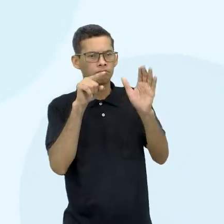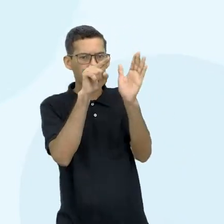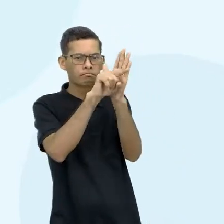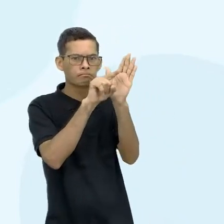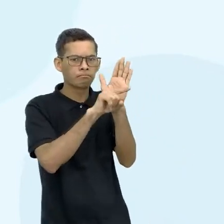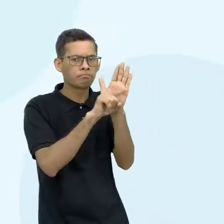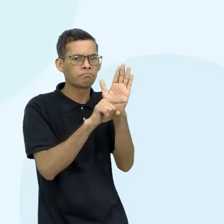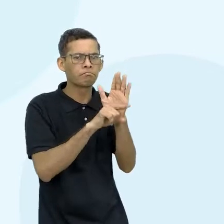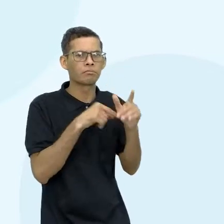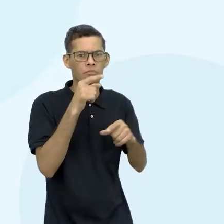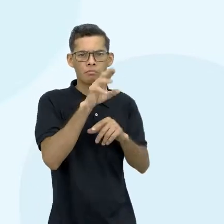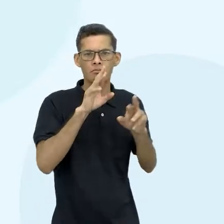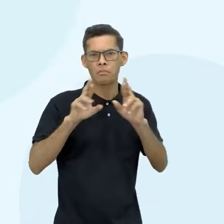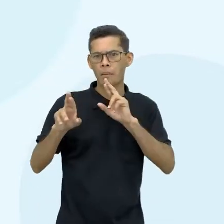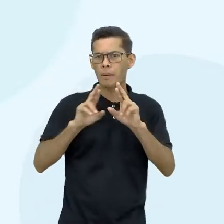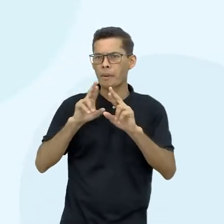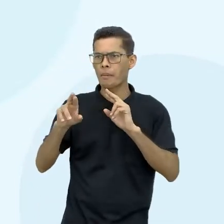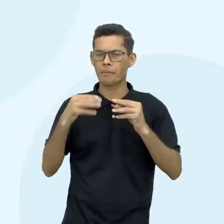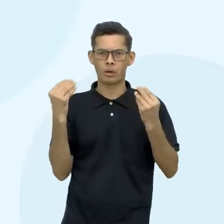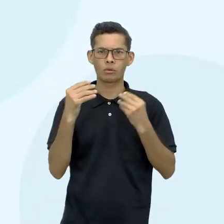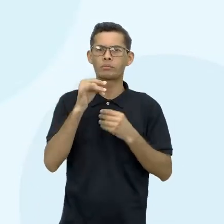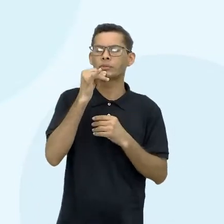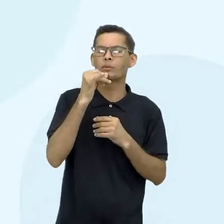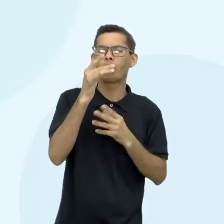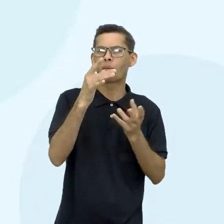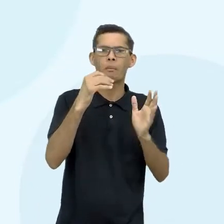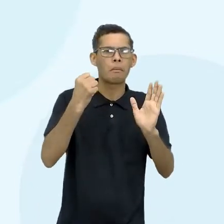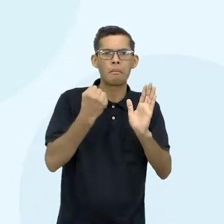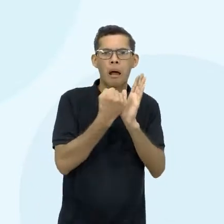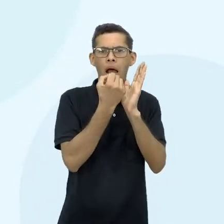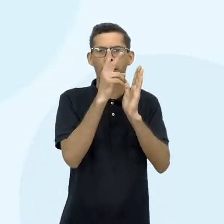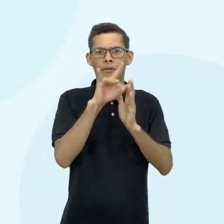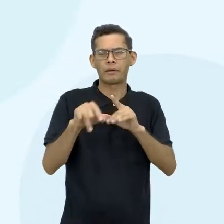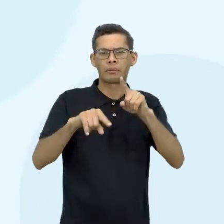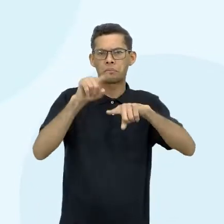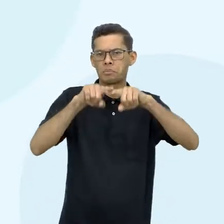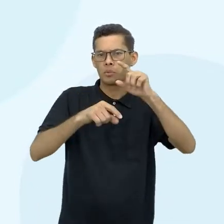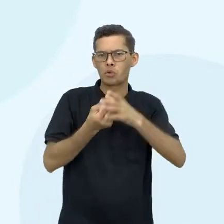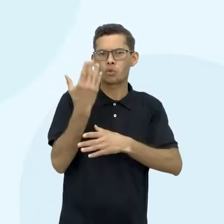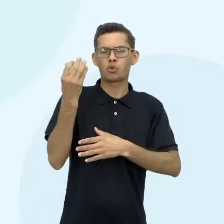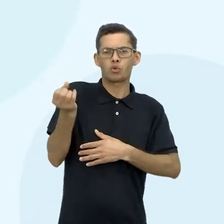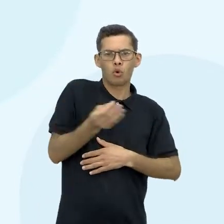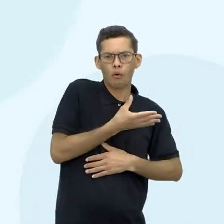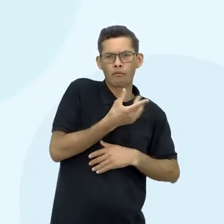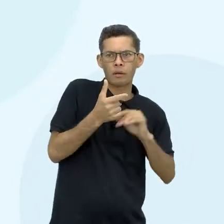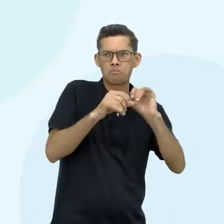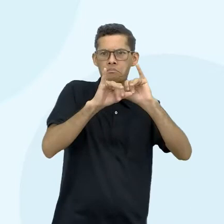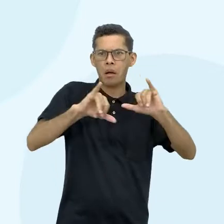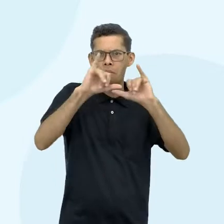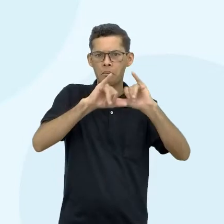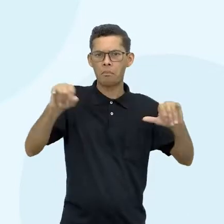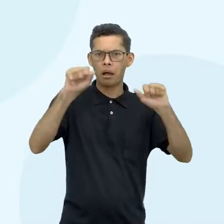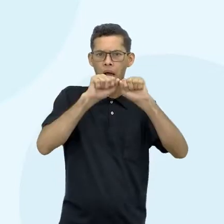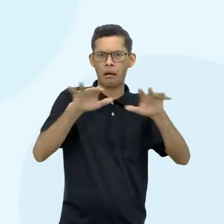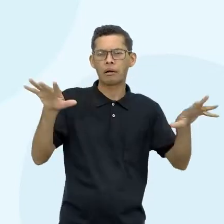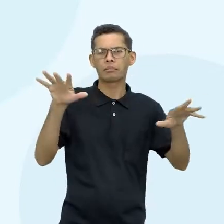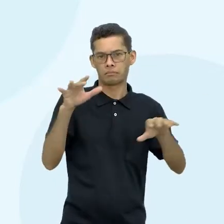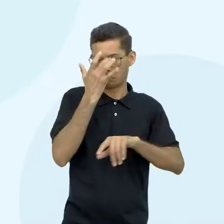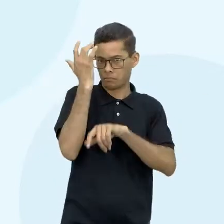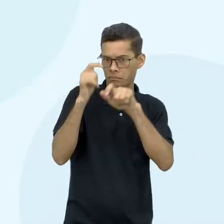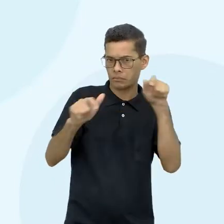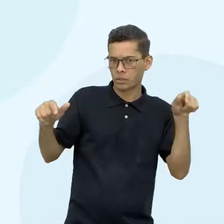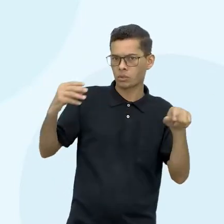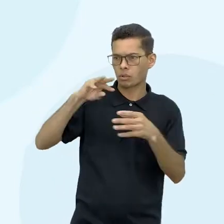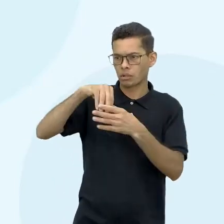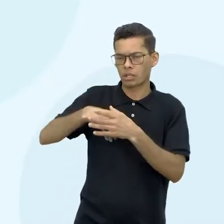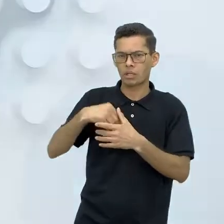e de proposições, por exemplo, quando uma marca vai lançar um produto. Então, daí essas pessoas elas estão num ambiente